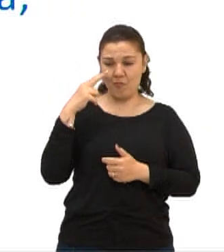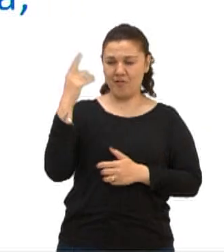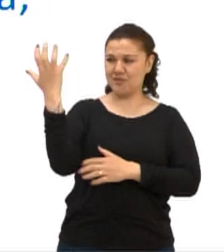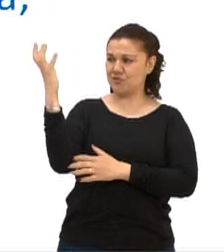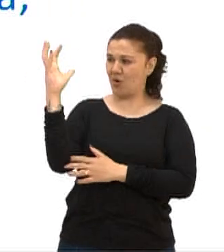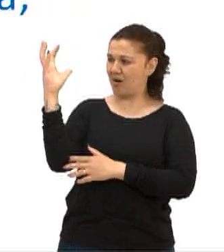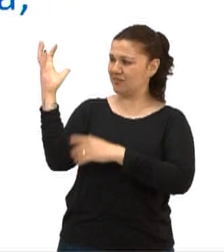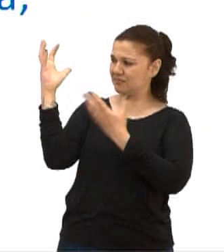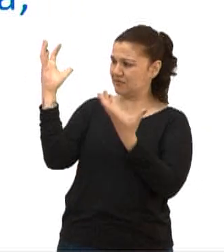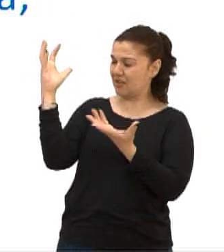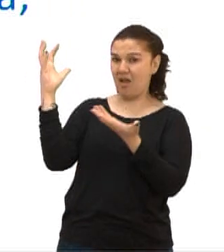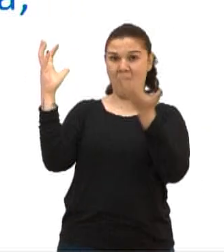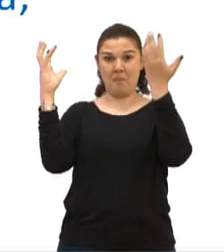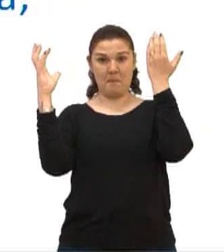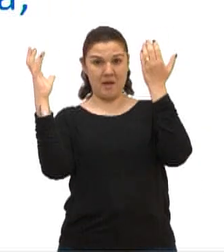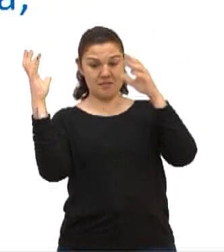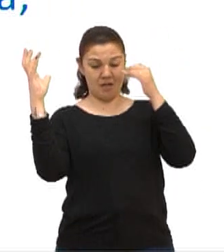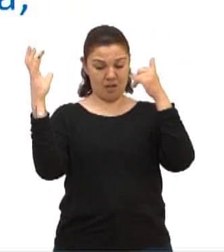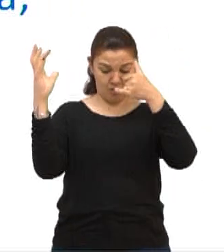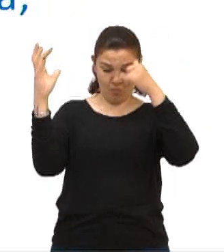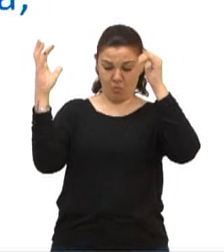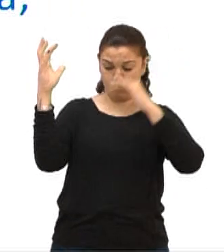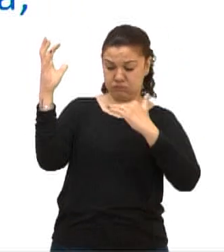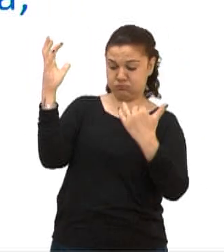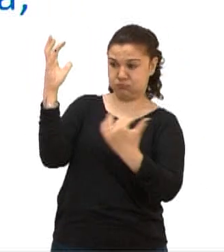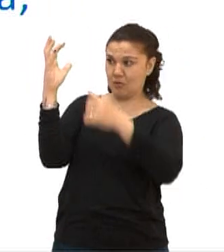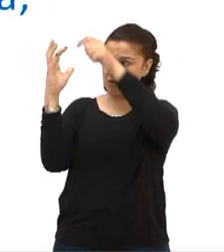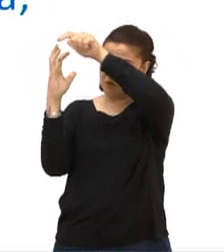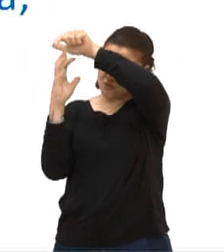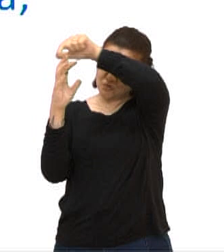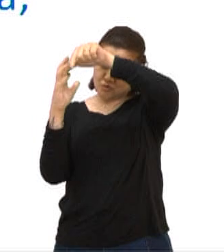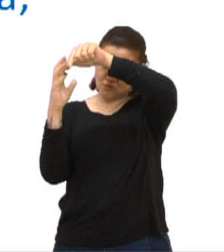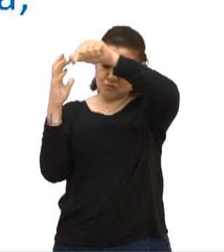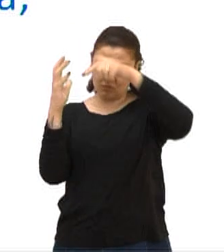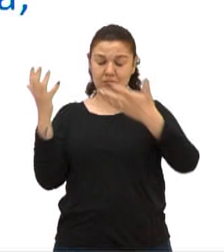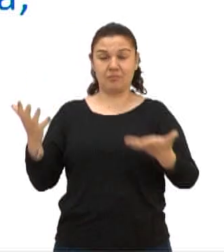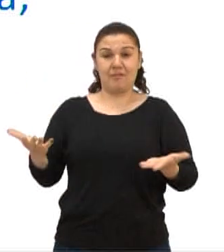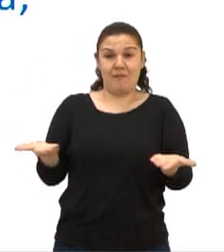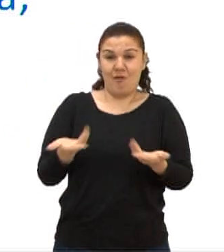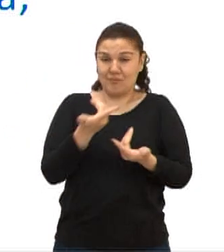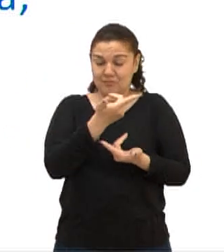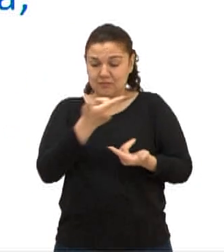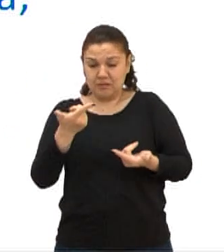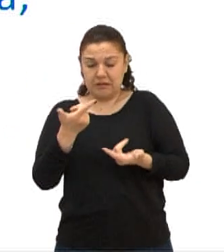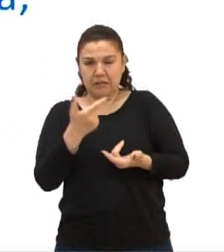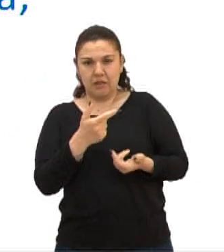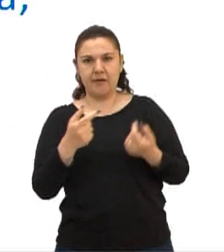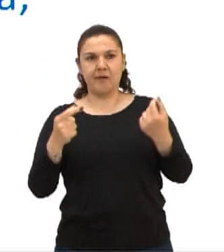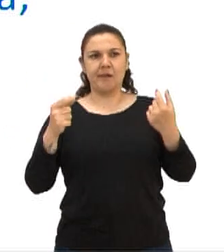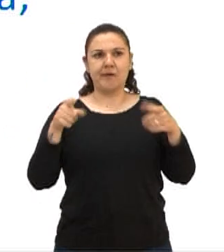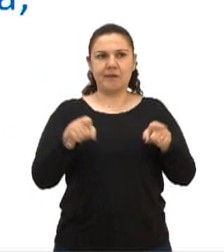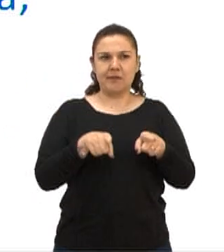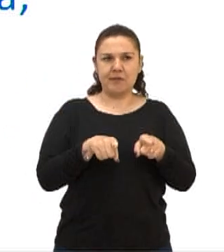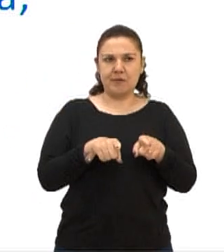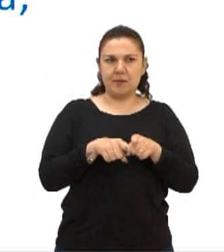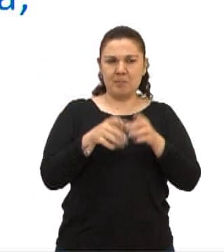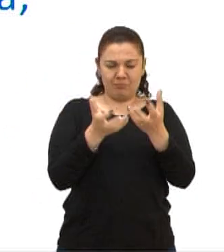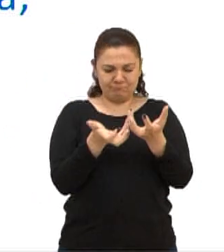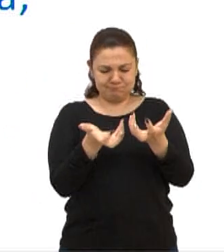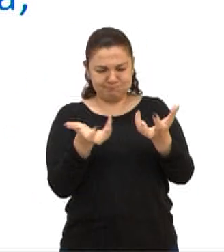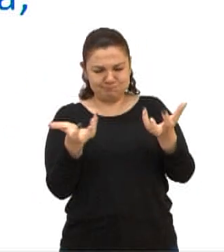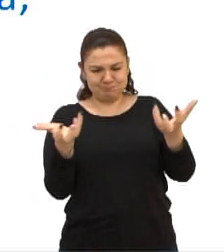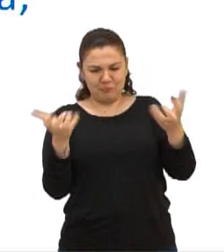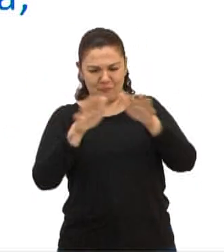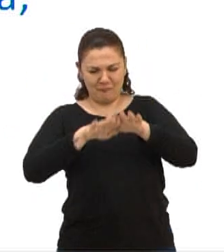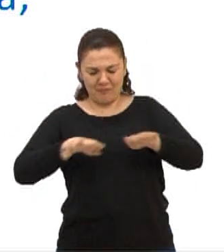folha o tronco antigo, que ao rebanho estendia sombra franca, e em feixe atado agora o verde trigo,